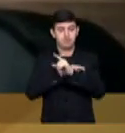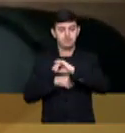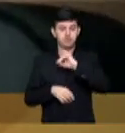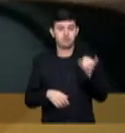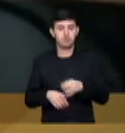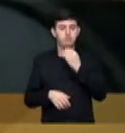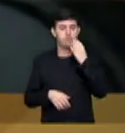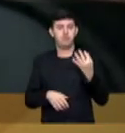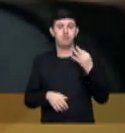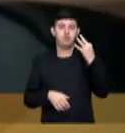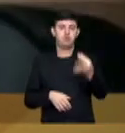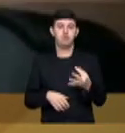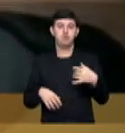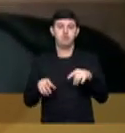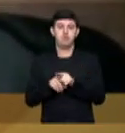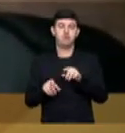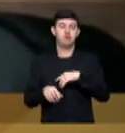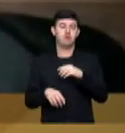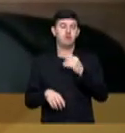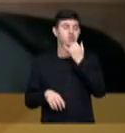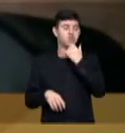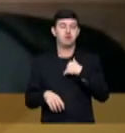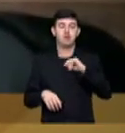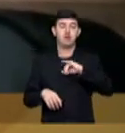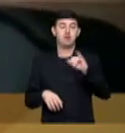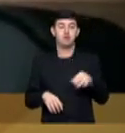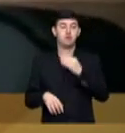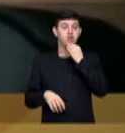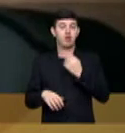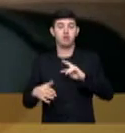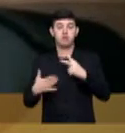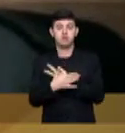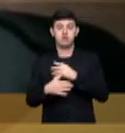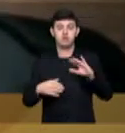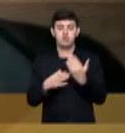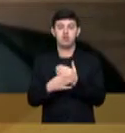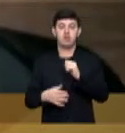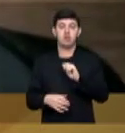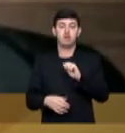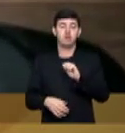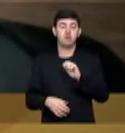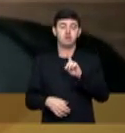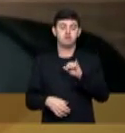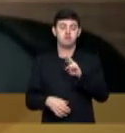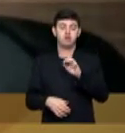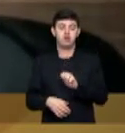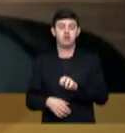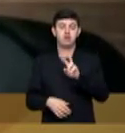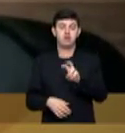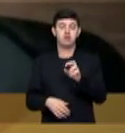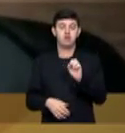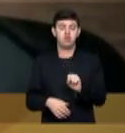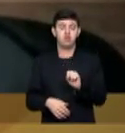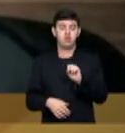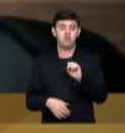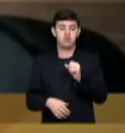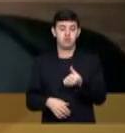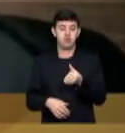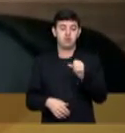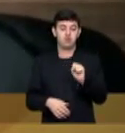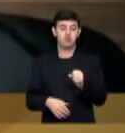oportunidades, como na ação direta 5356 e na DPF 109, sustentei